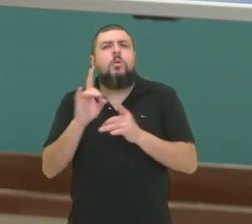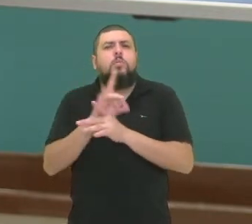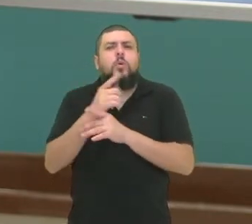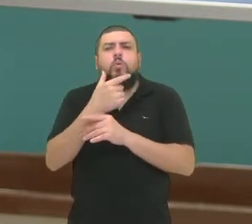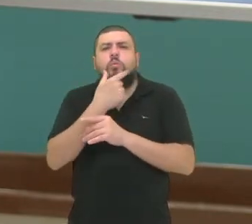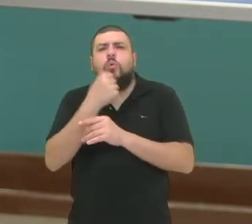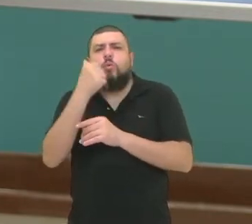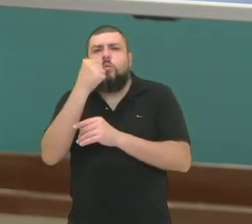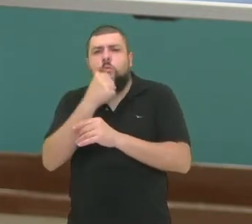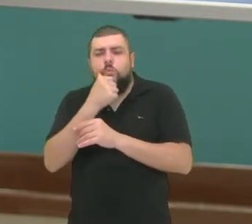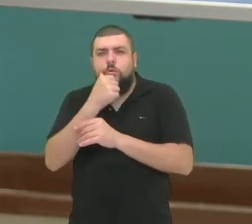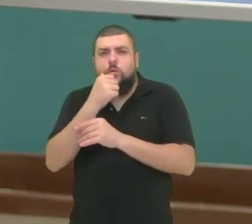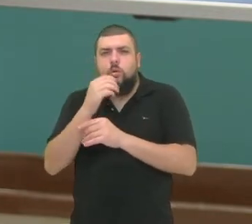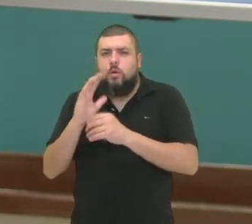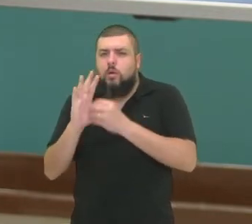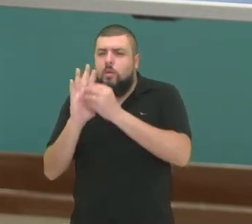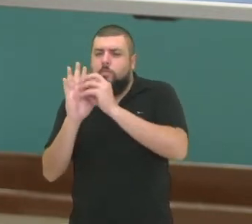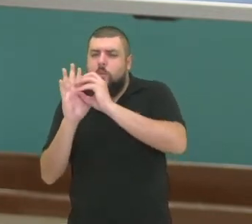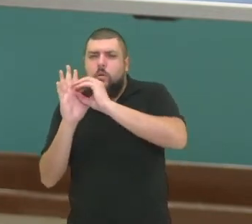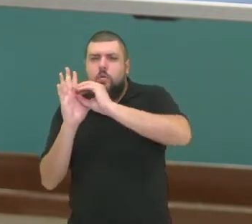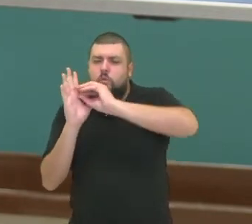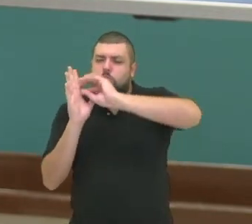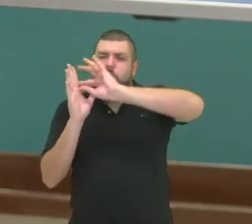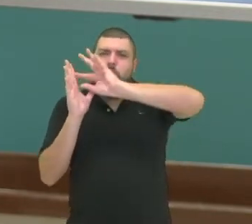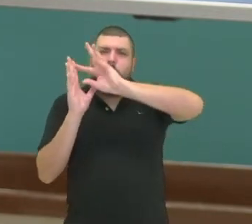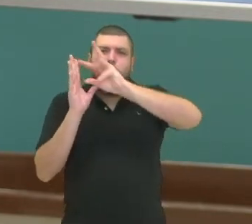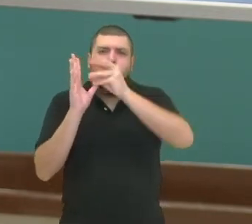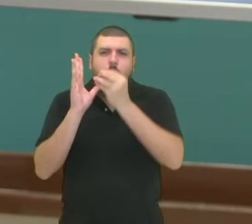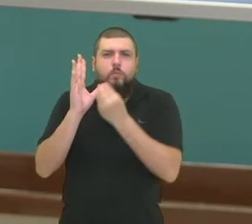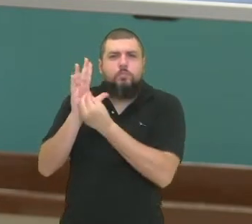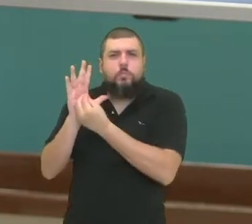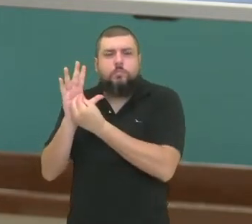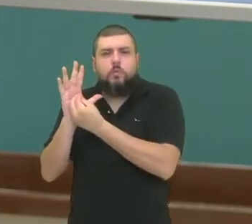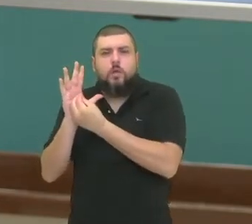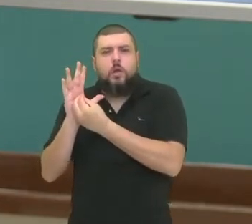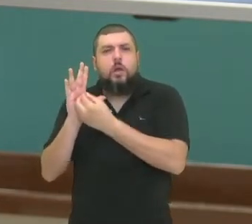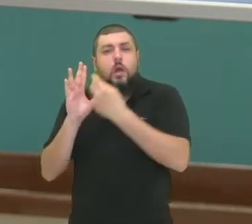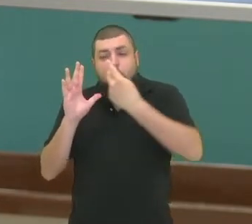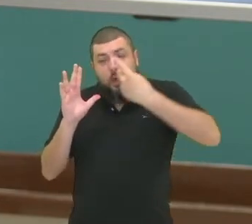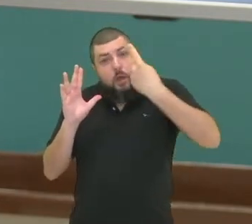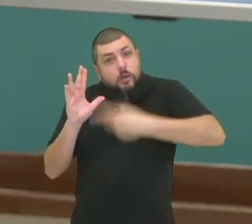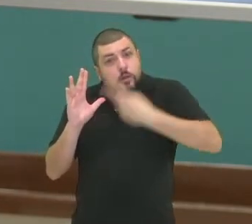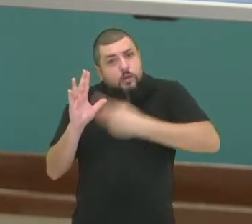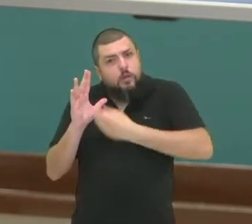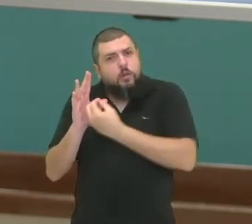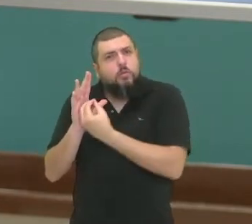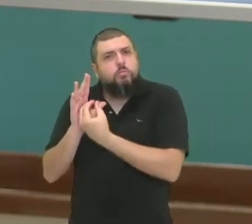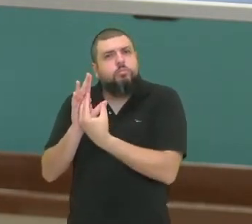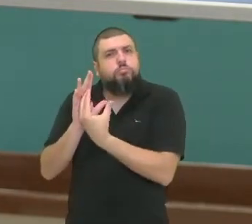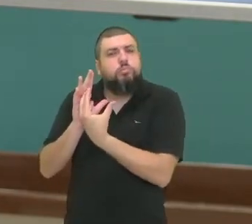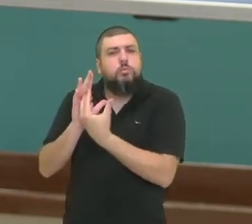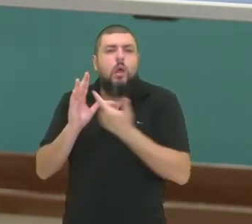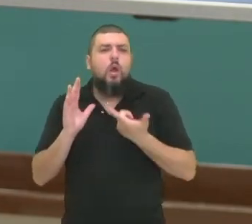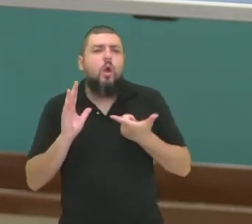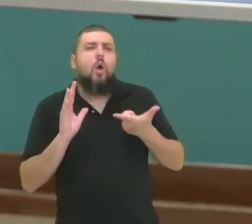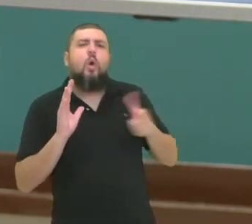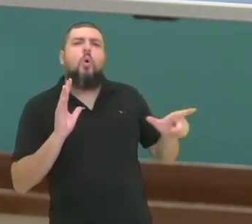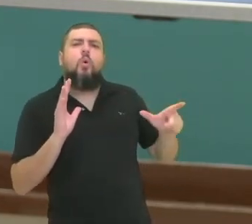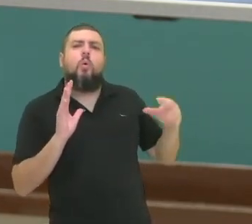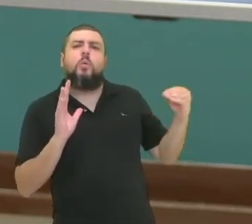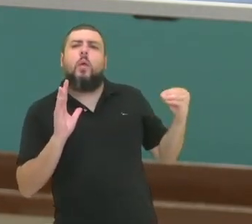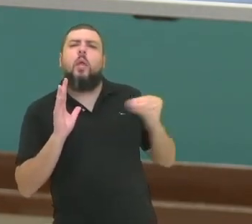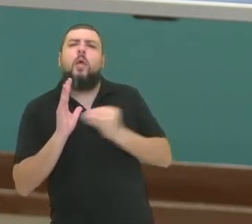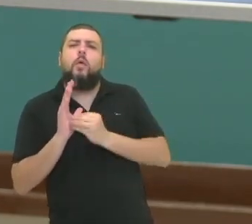uma autopolinização, deixando assim a planta pura. Por isso que